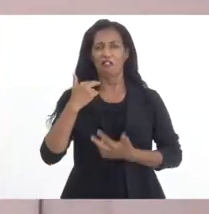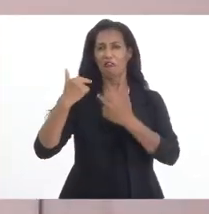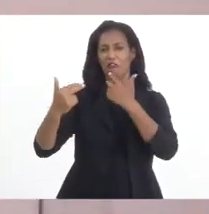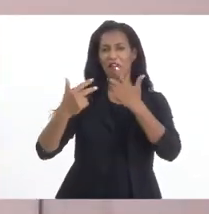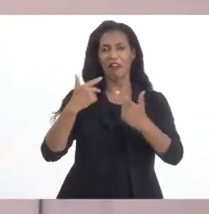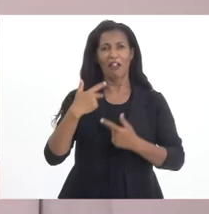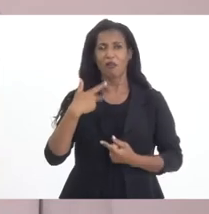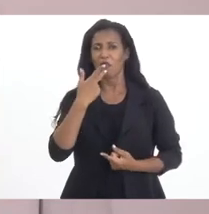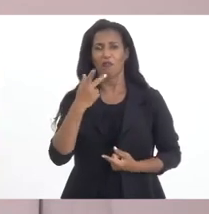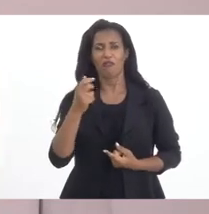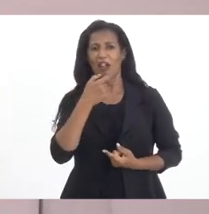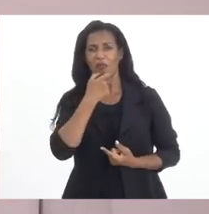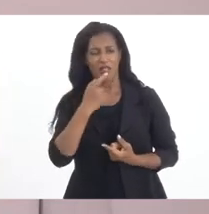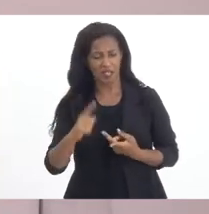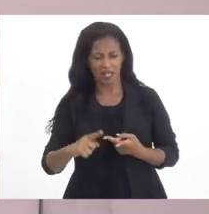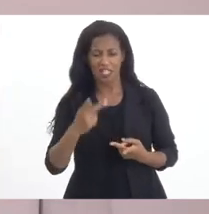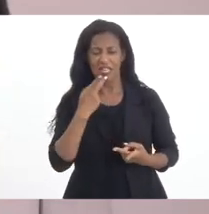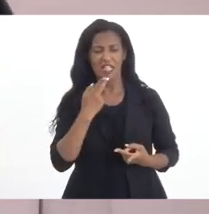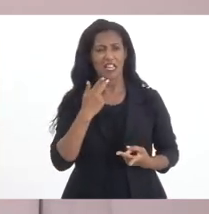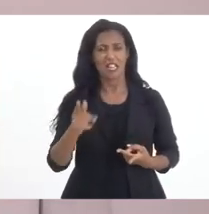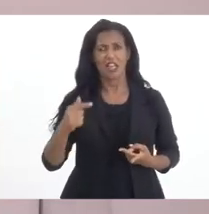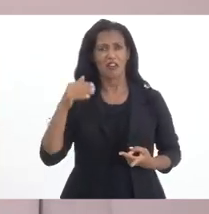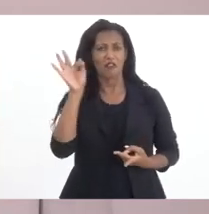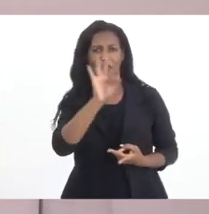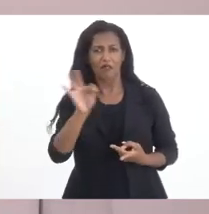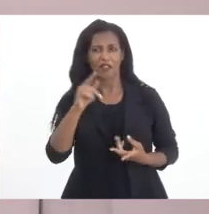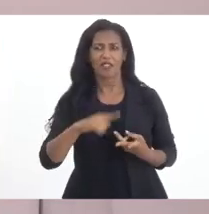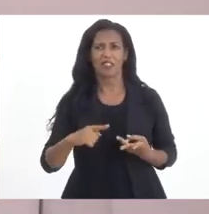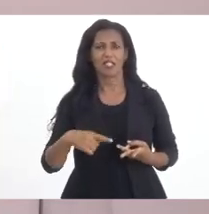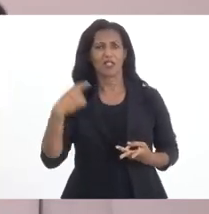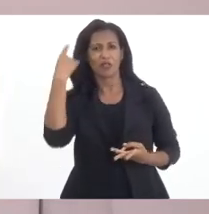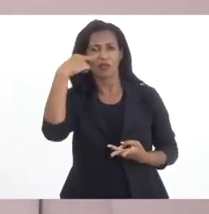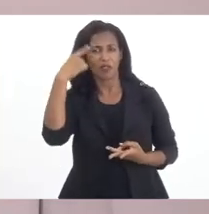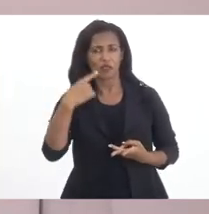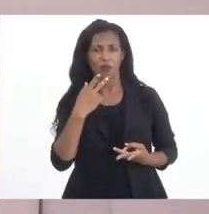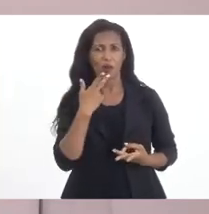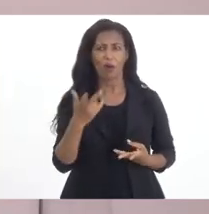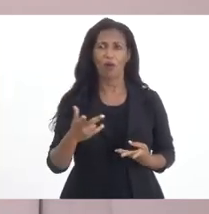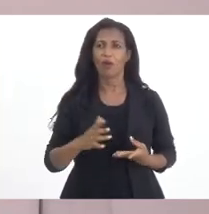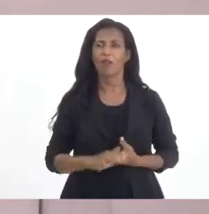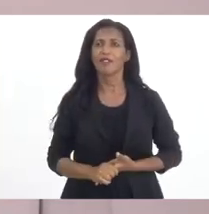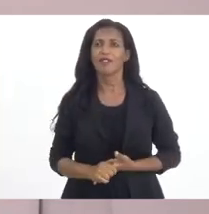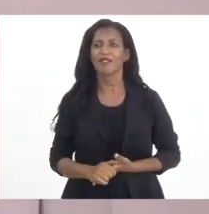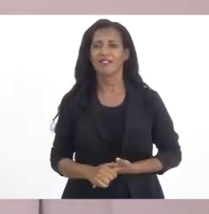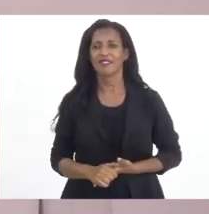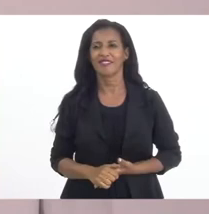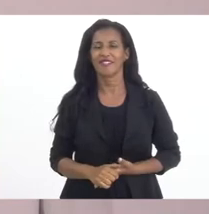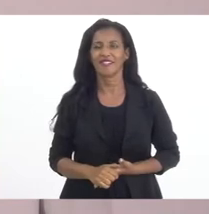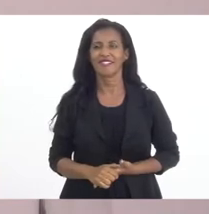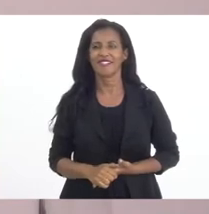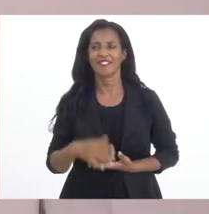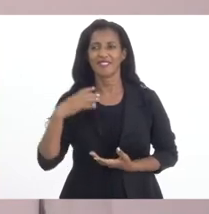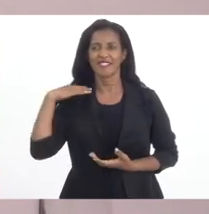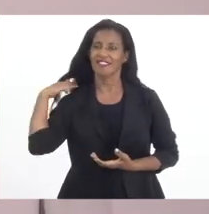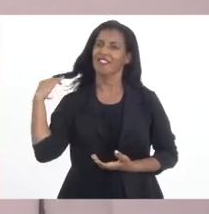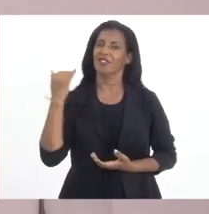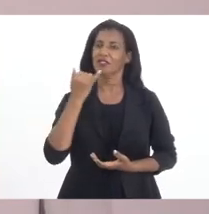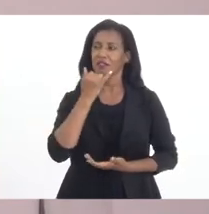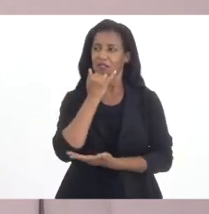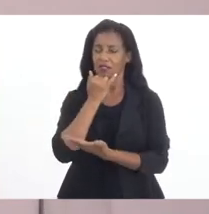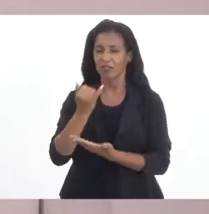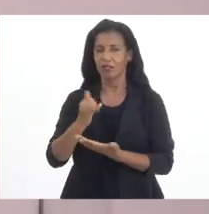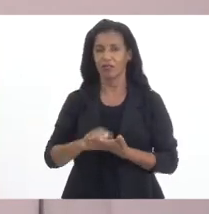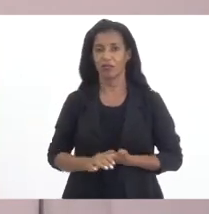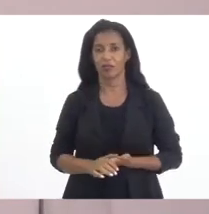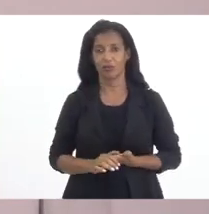parlo italiano, eu não hablo espanhol, je ne parle pas français. Concluindo, deputado Noel de Carvalho, por favor. Pois é, desculpa. Mas aí,